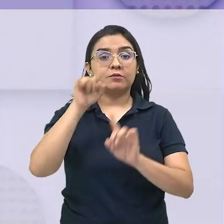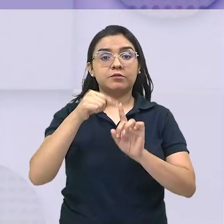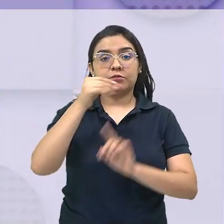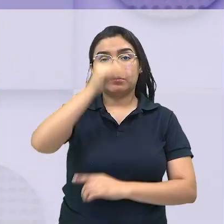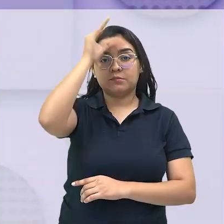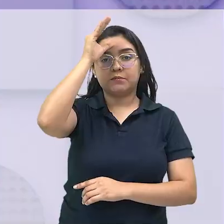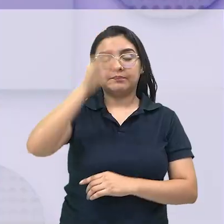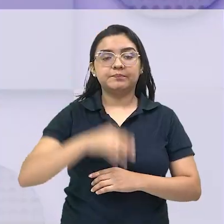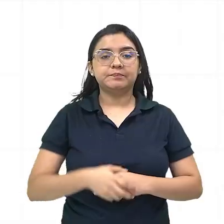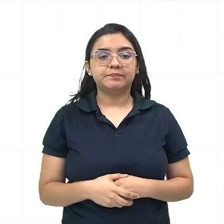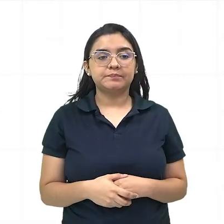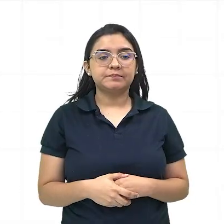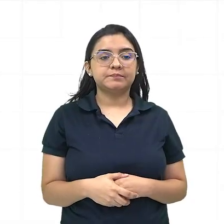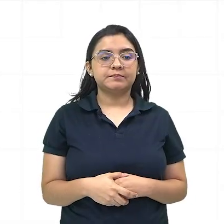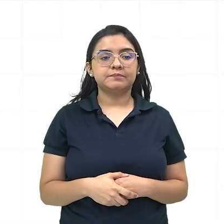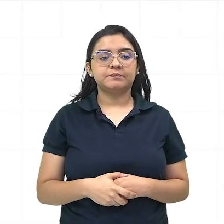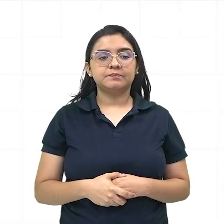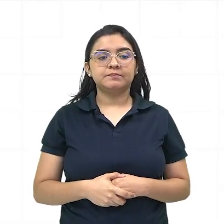de conhecimento.